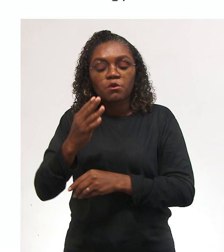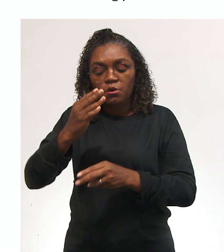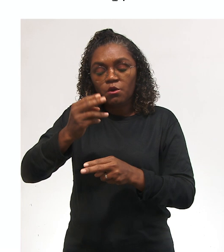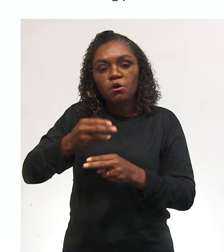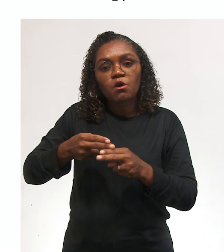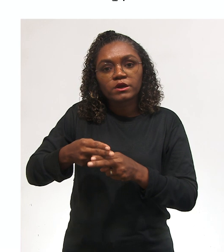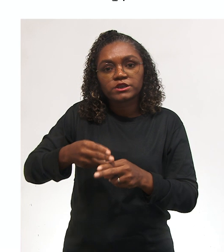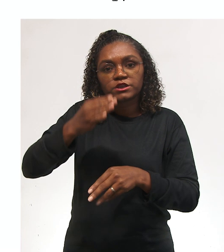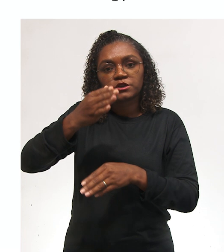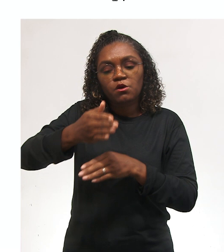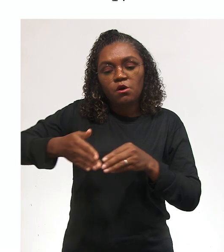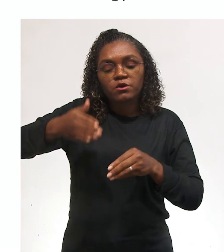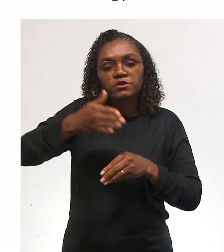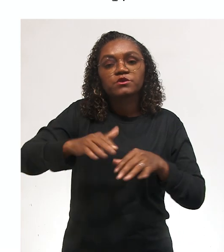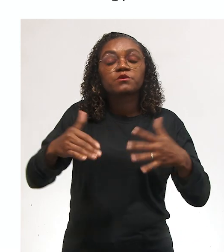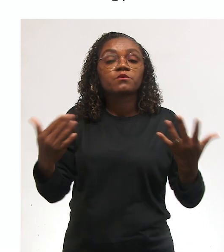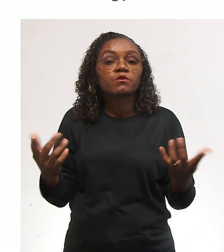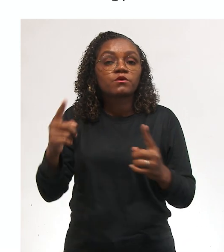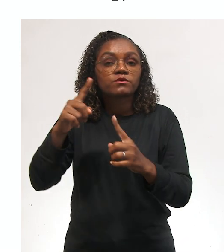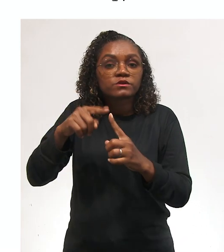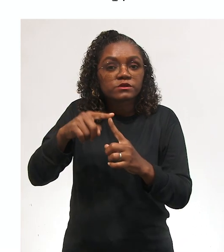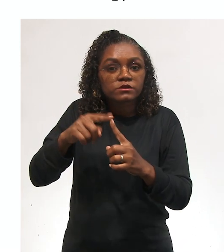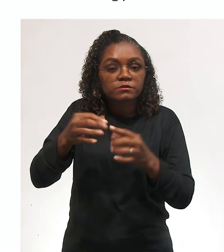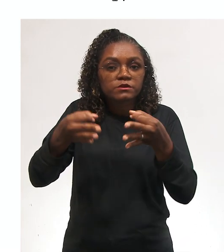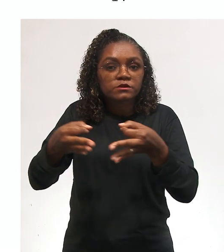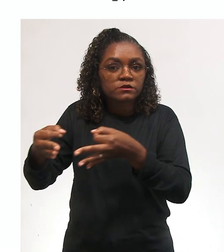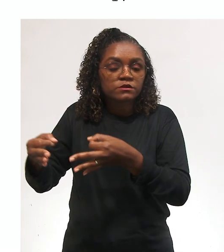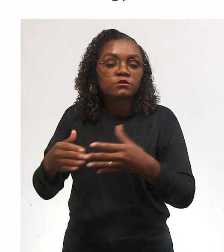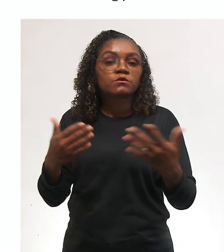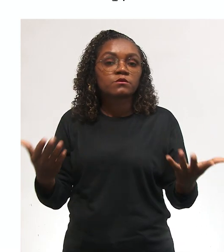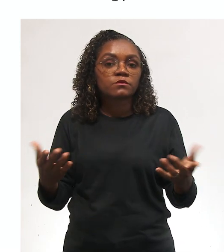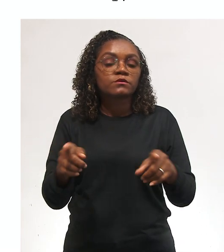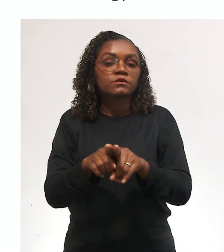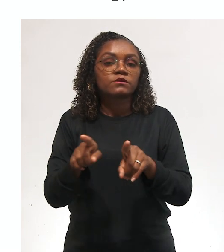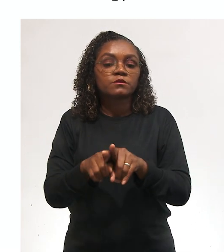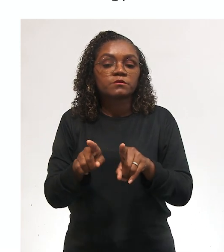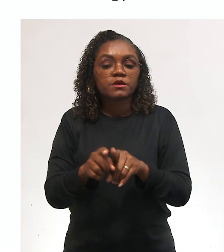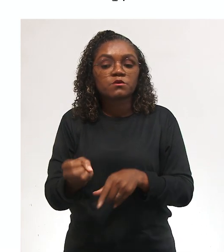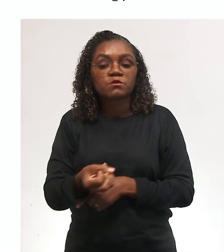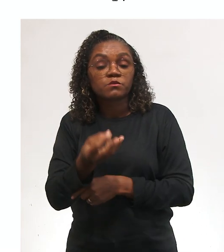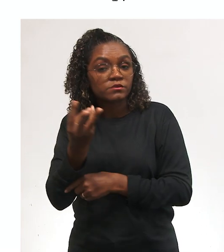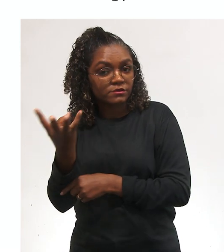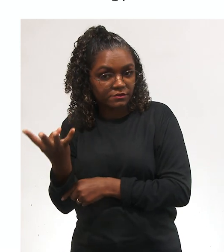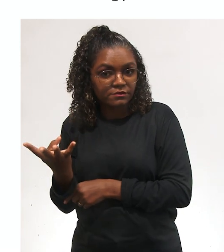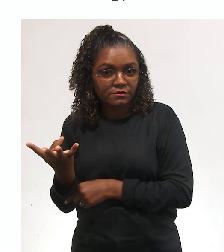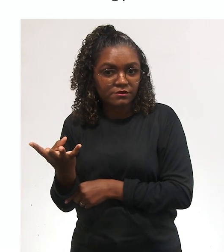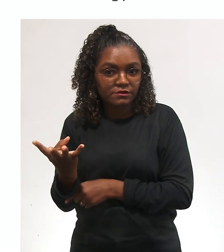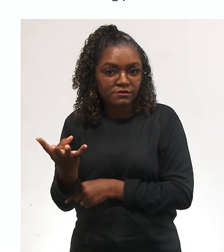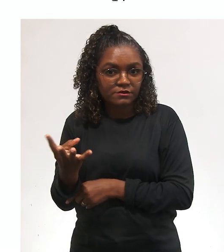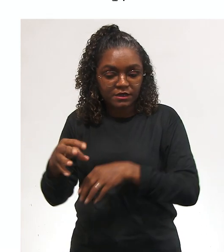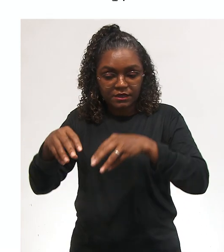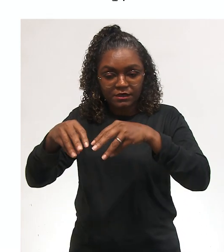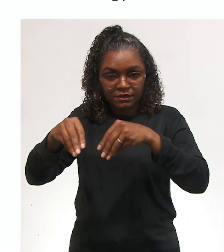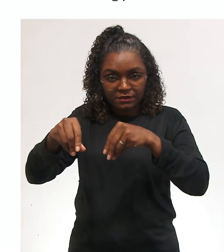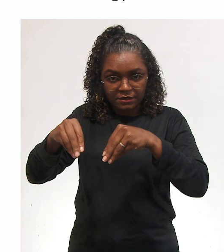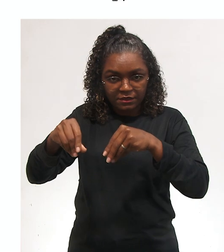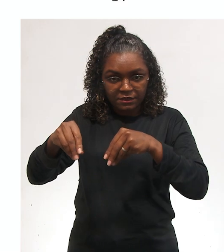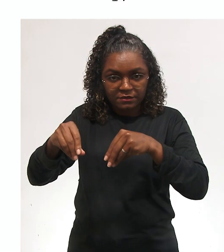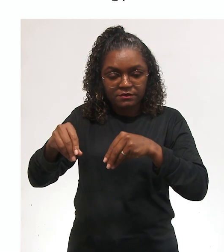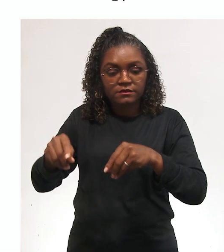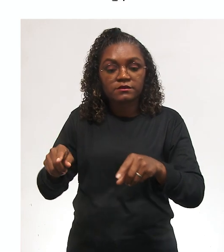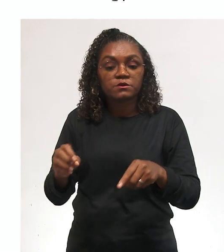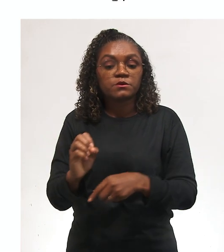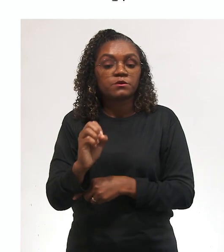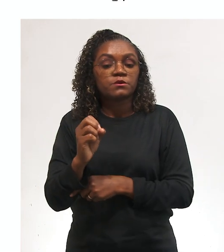corte, como é que esse corte está sendo feito? Que tipo de corte que está sendo feito? Qual é a quantidade, né? O número de terras